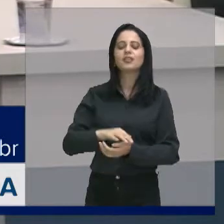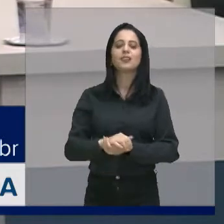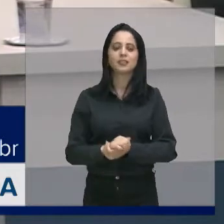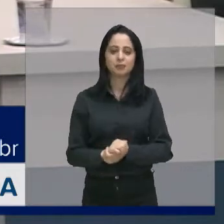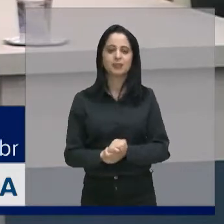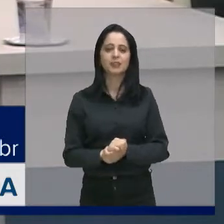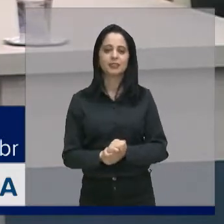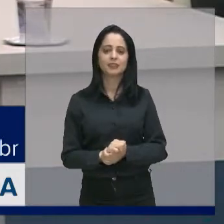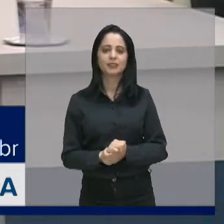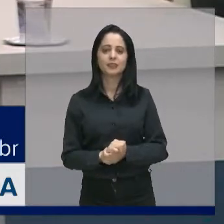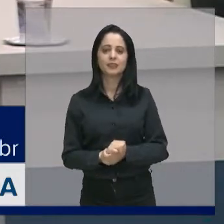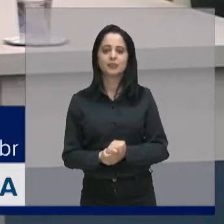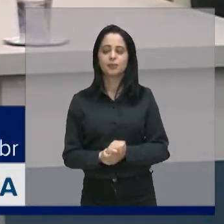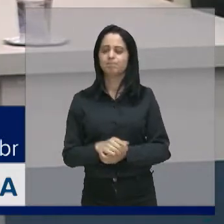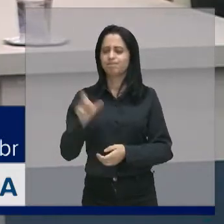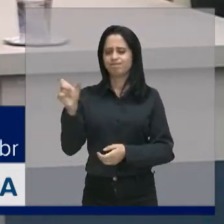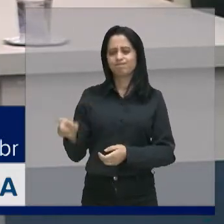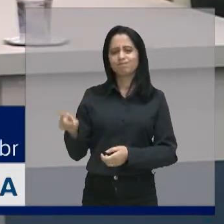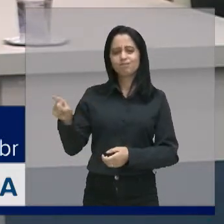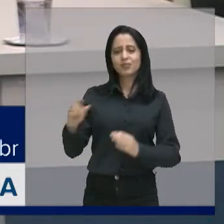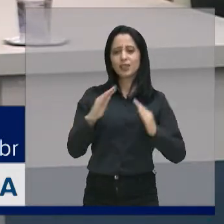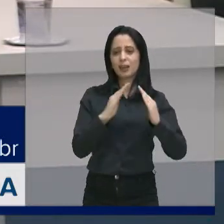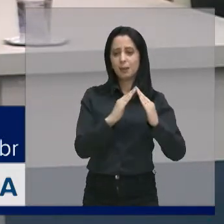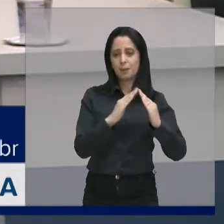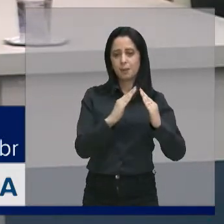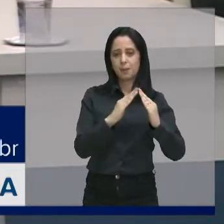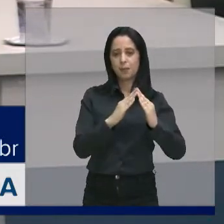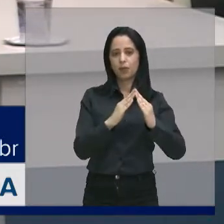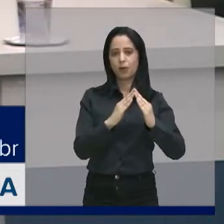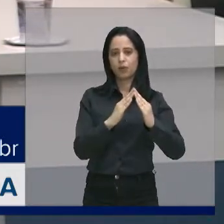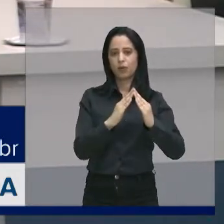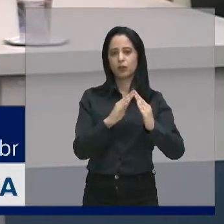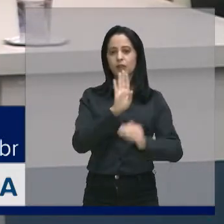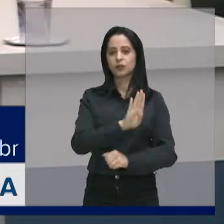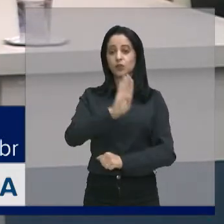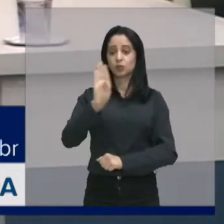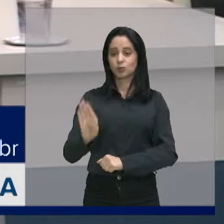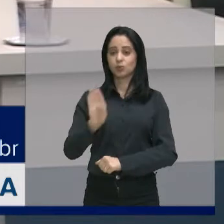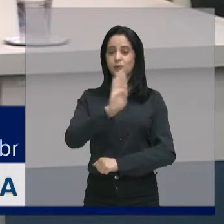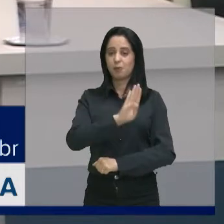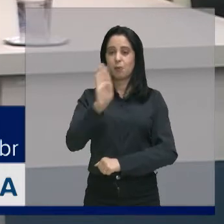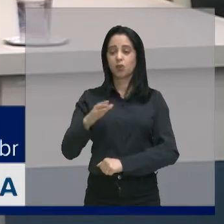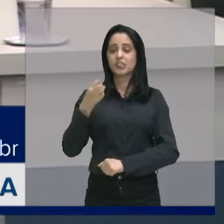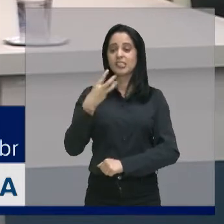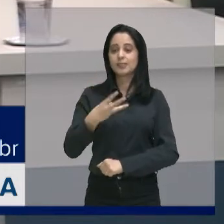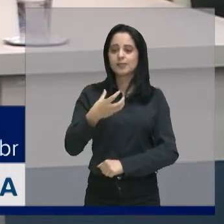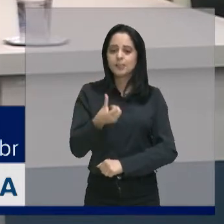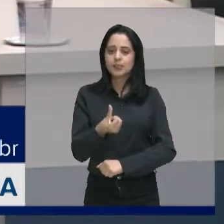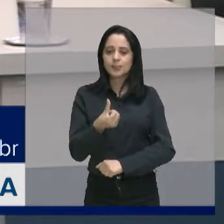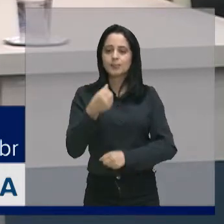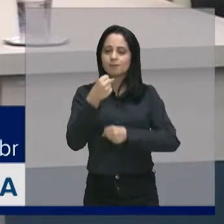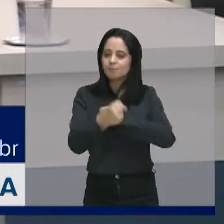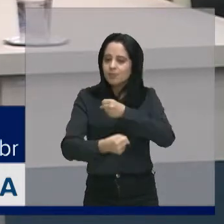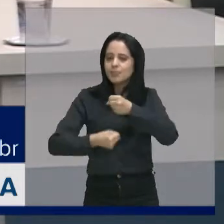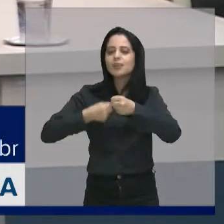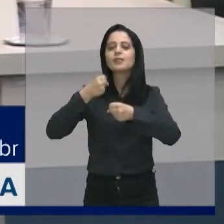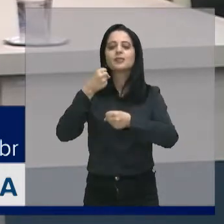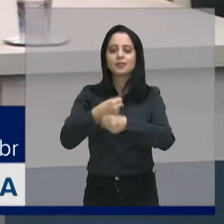ainda. Morador lá do Bosque dos Eucaliptos, há 36 anos, deixou boas memórias por onde